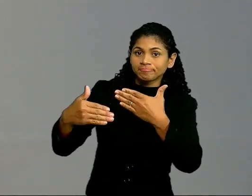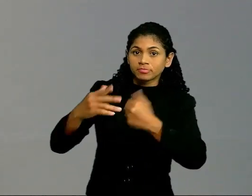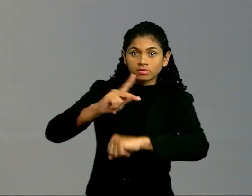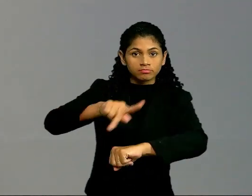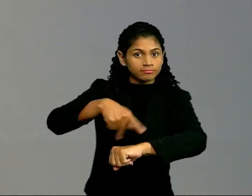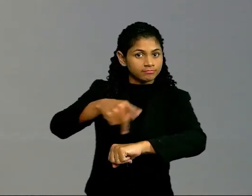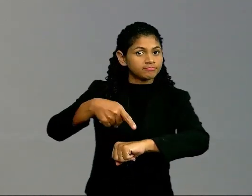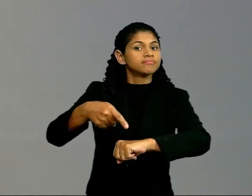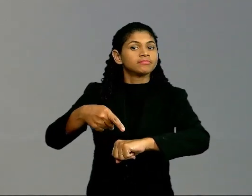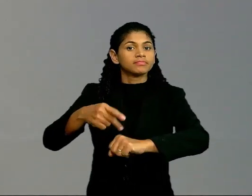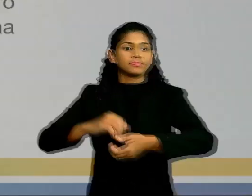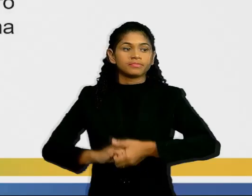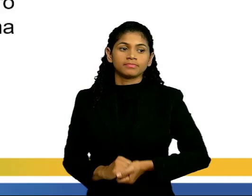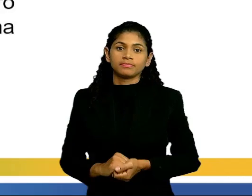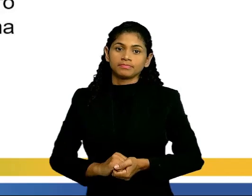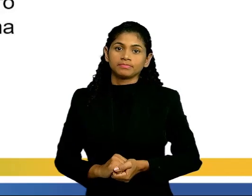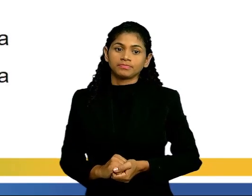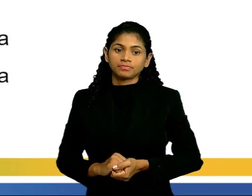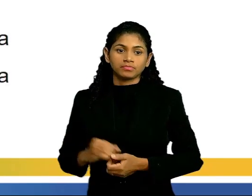literária.